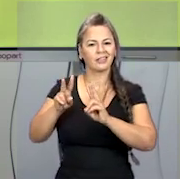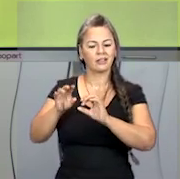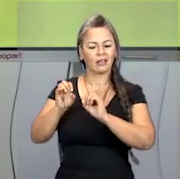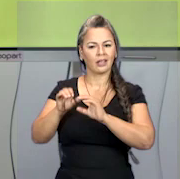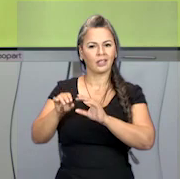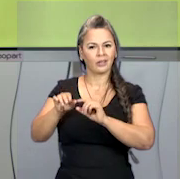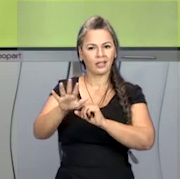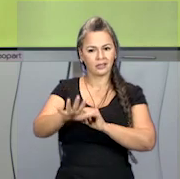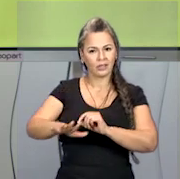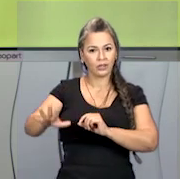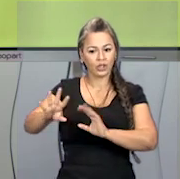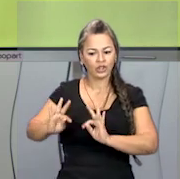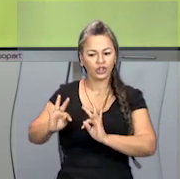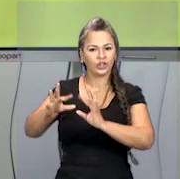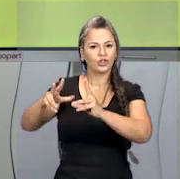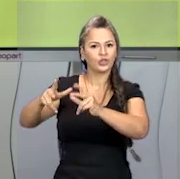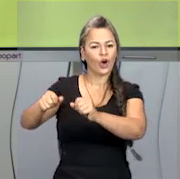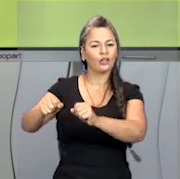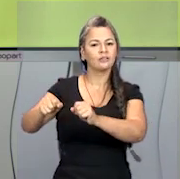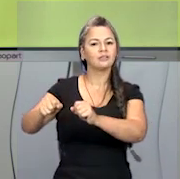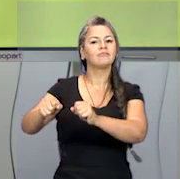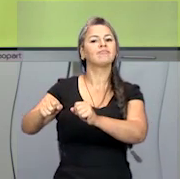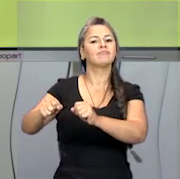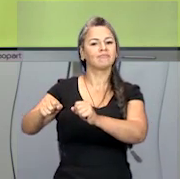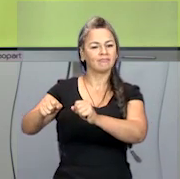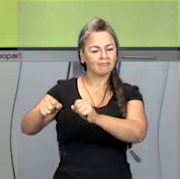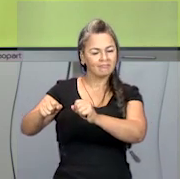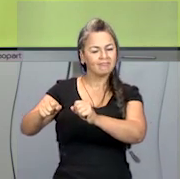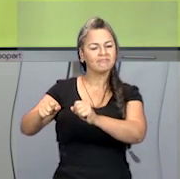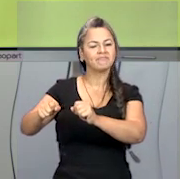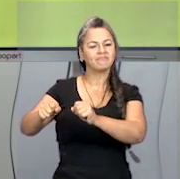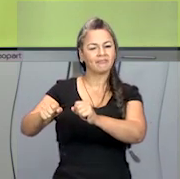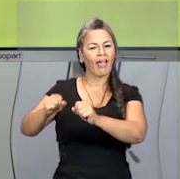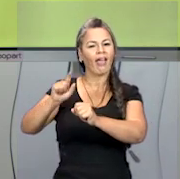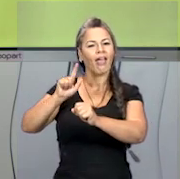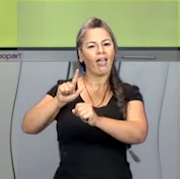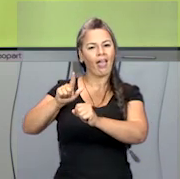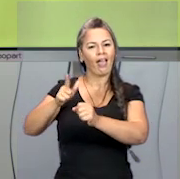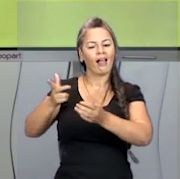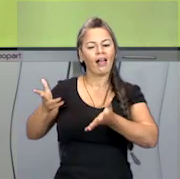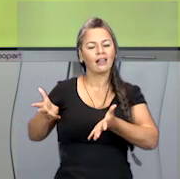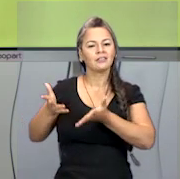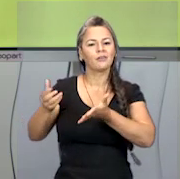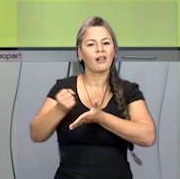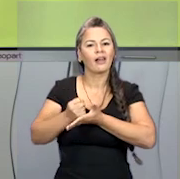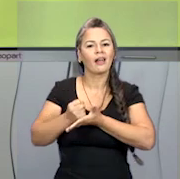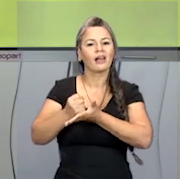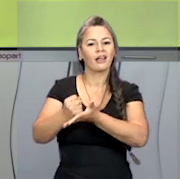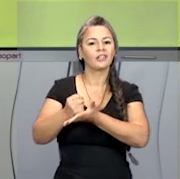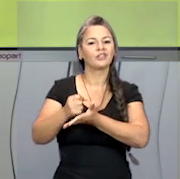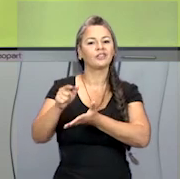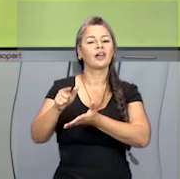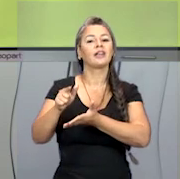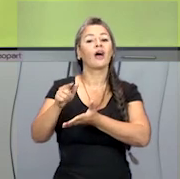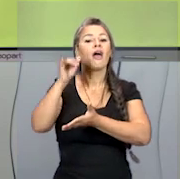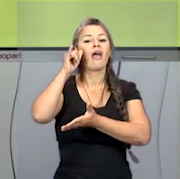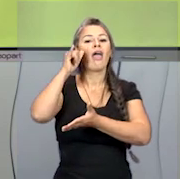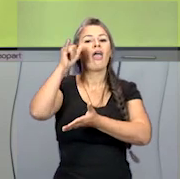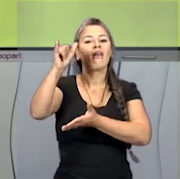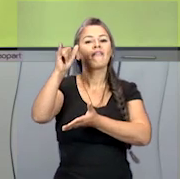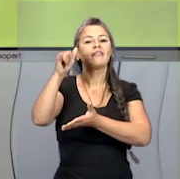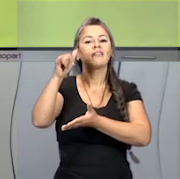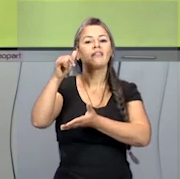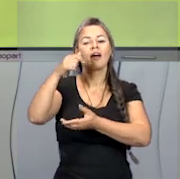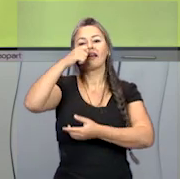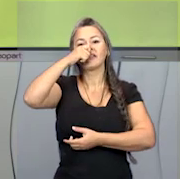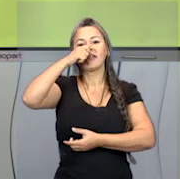adulta, ela está, desde o primeiro momento, contribuindo para que não exista a criminalidade, e se existir